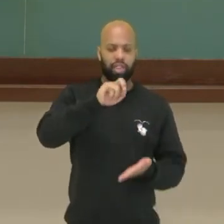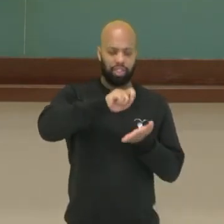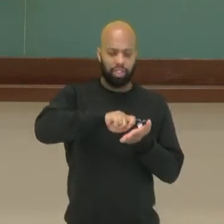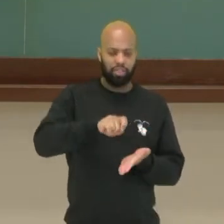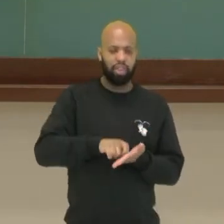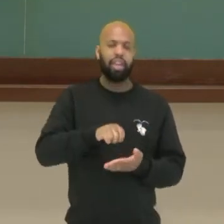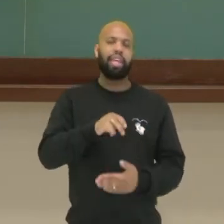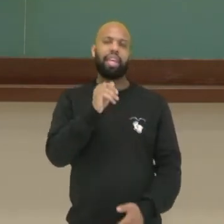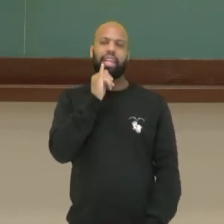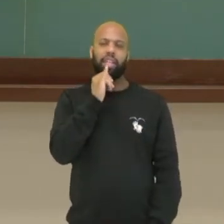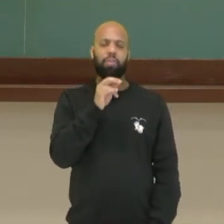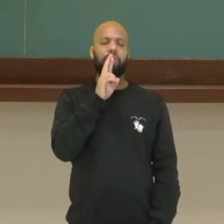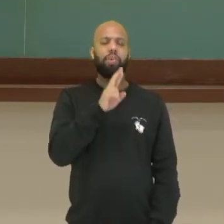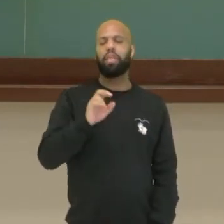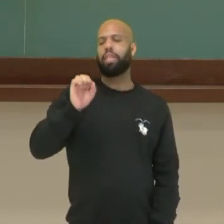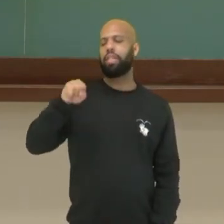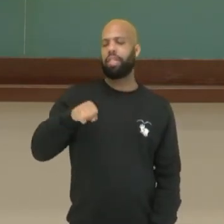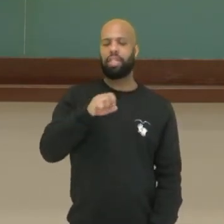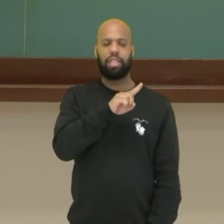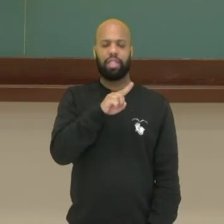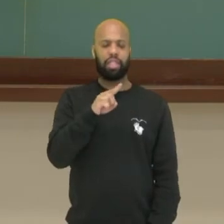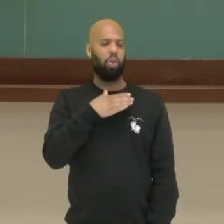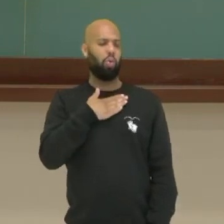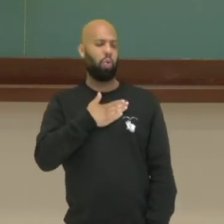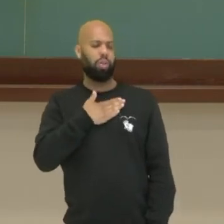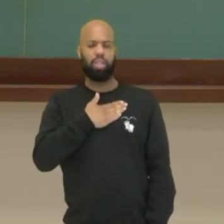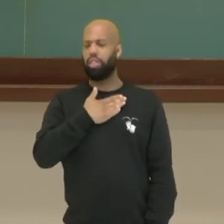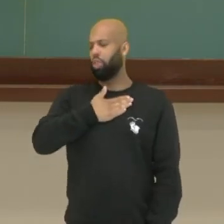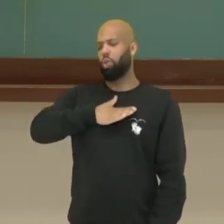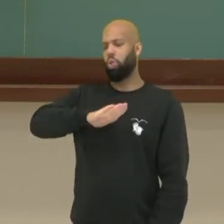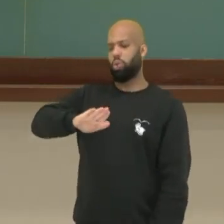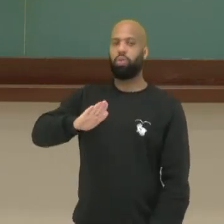responda simplesmente sim, não, gostei, não gostei.